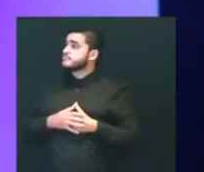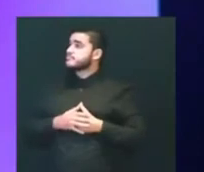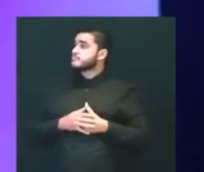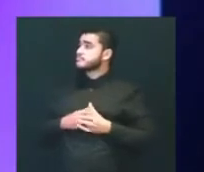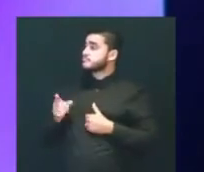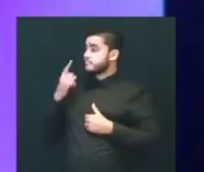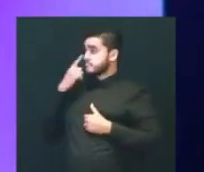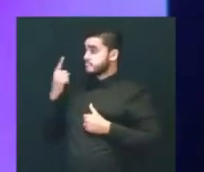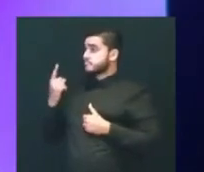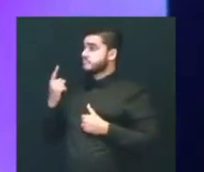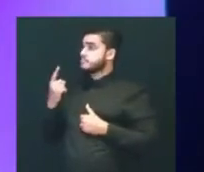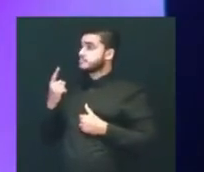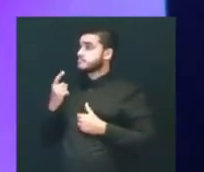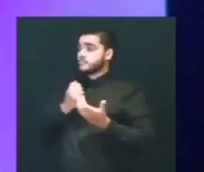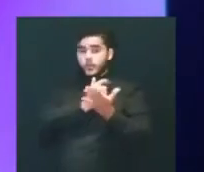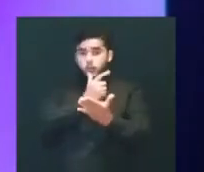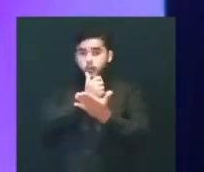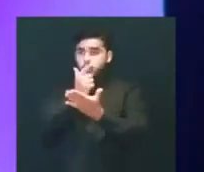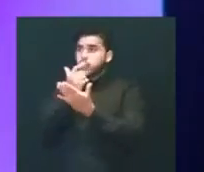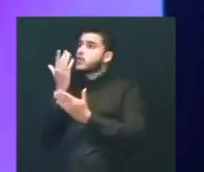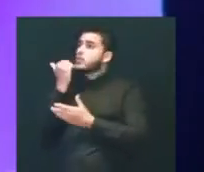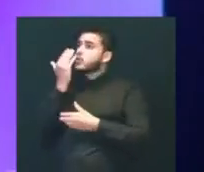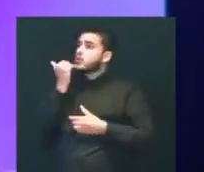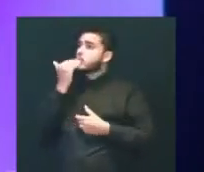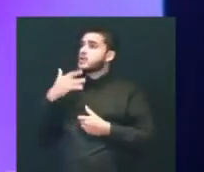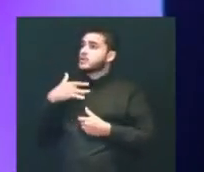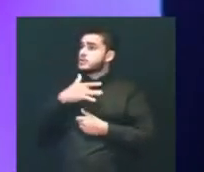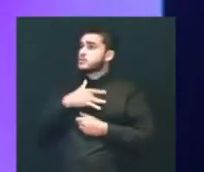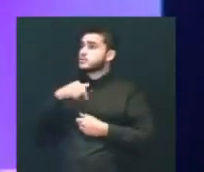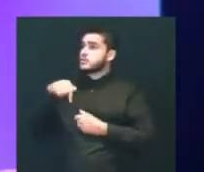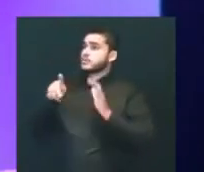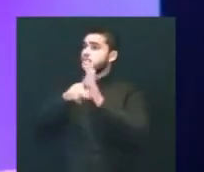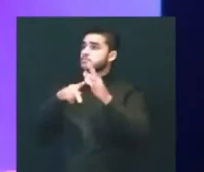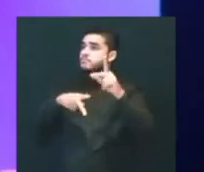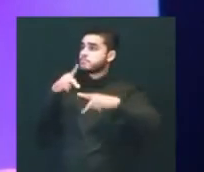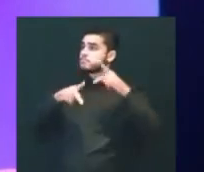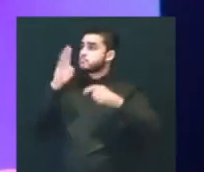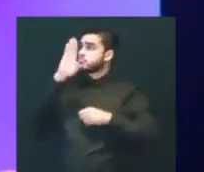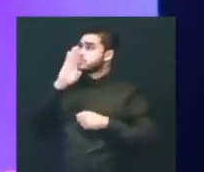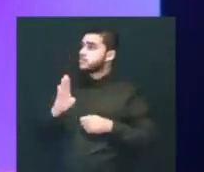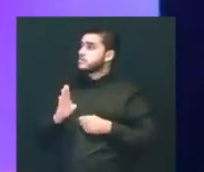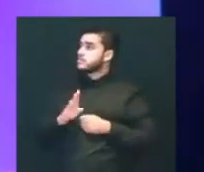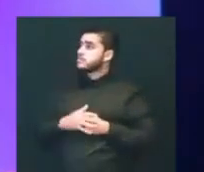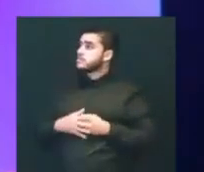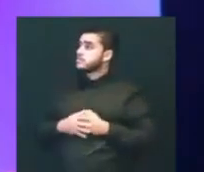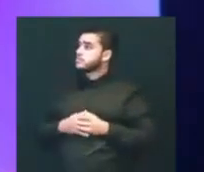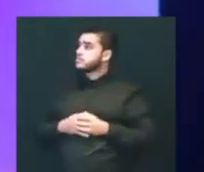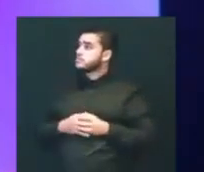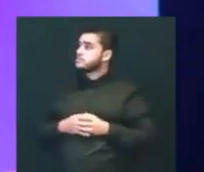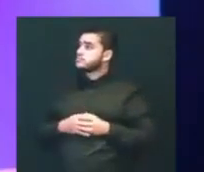é uma realidade, a falta de acesso a alimentos de qualidade é uma realidade do brasileiro que dificulta um pouco